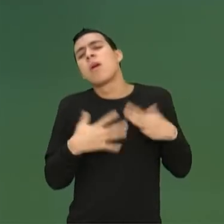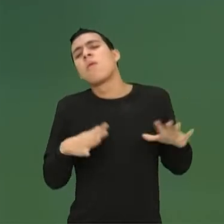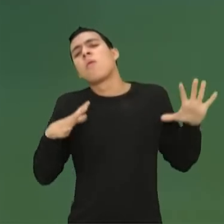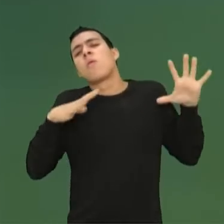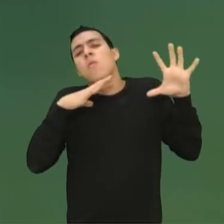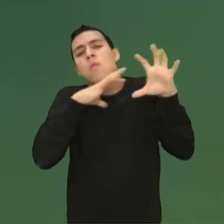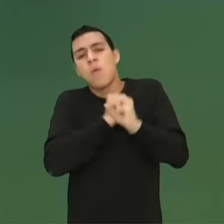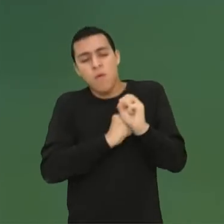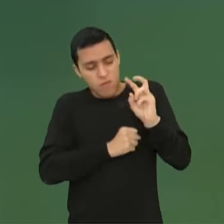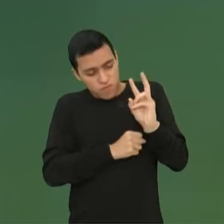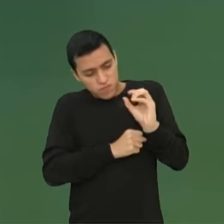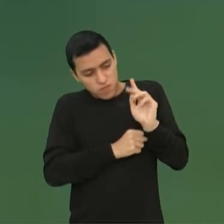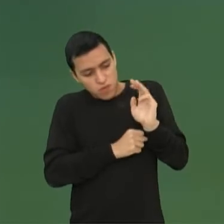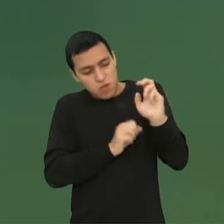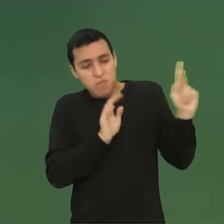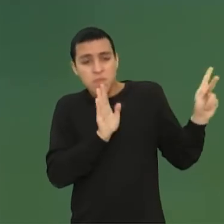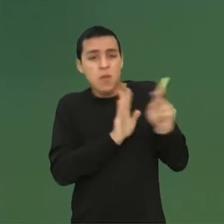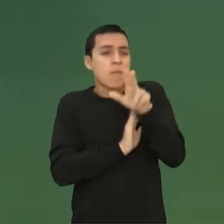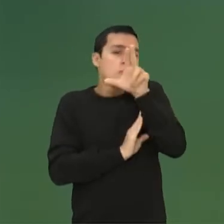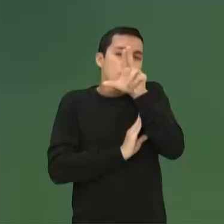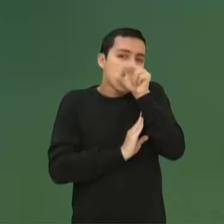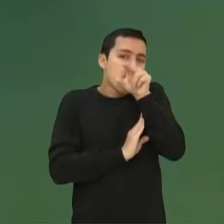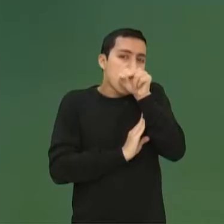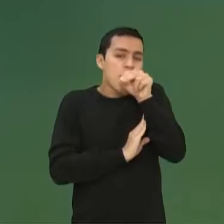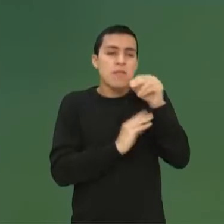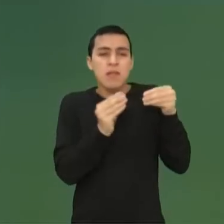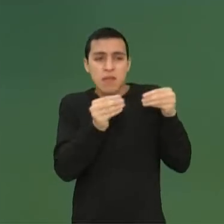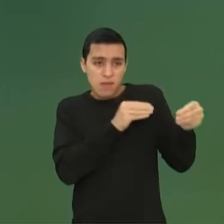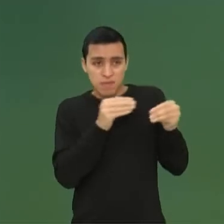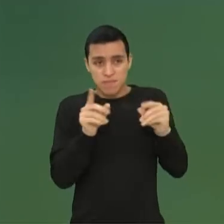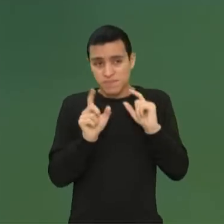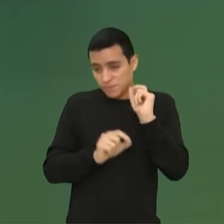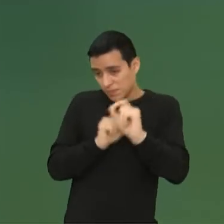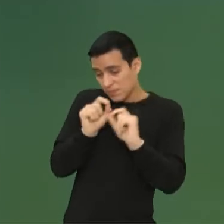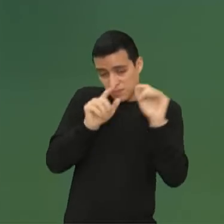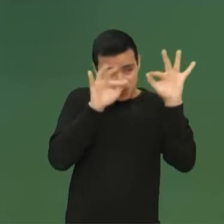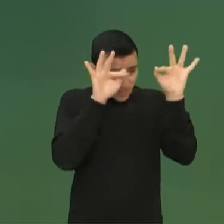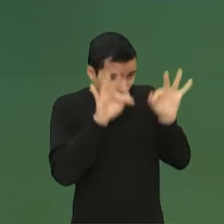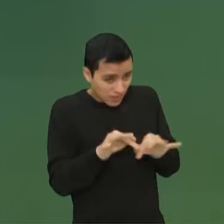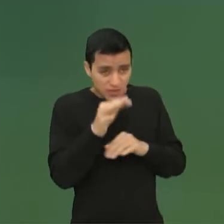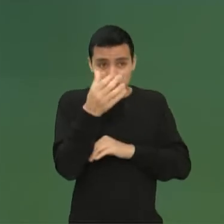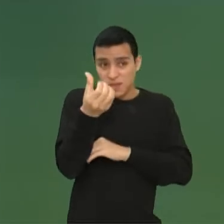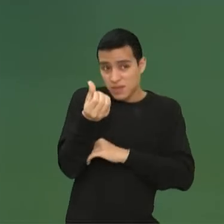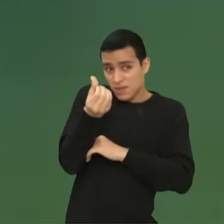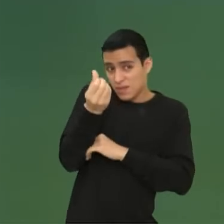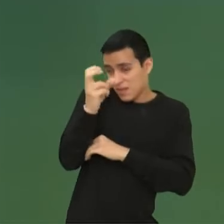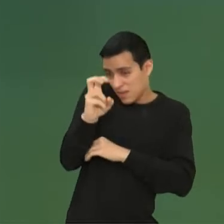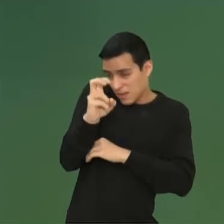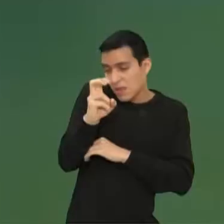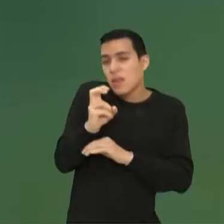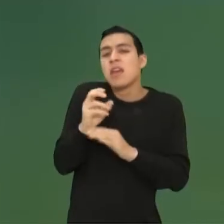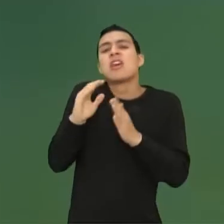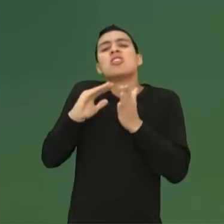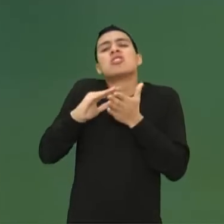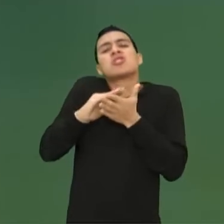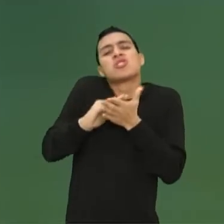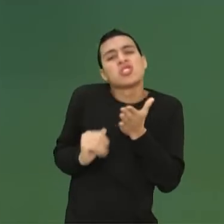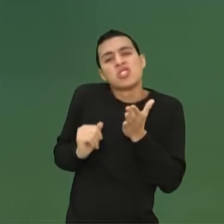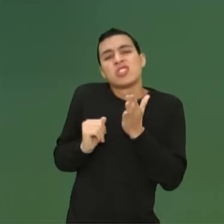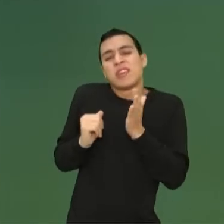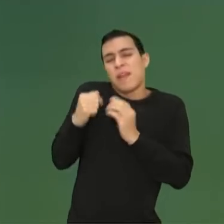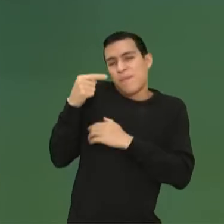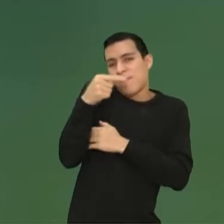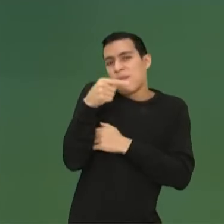o volume do patinho de borracha? Eu pego o volume final, 65, e